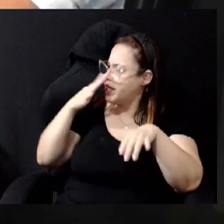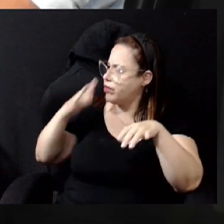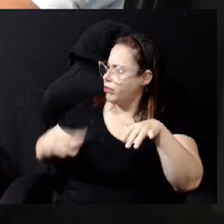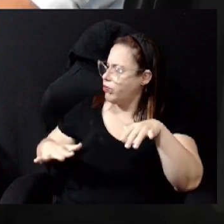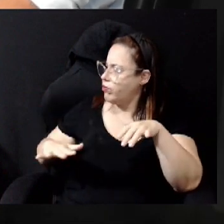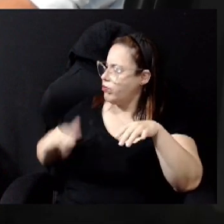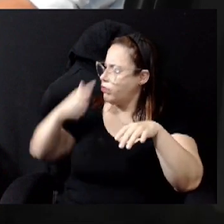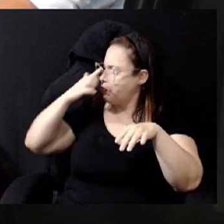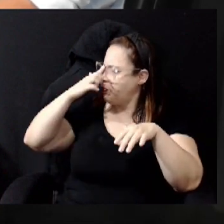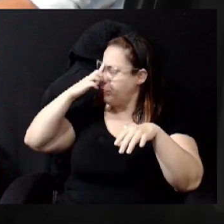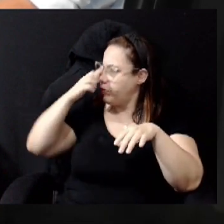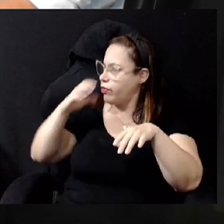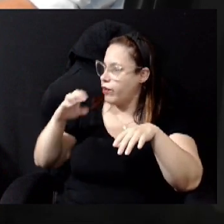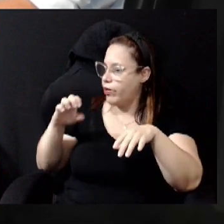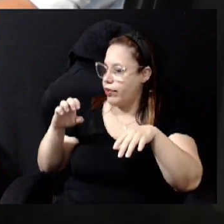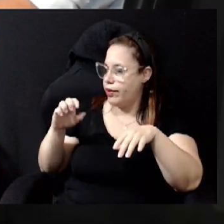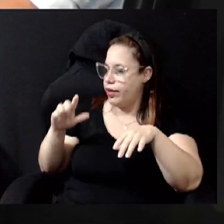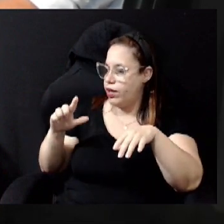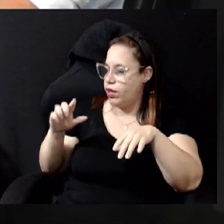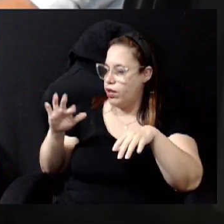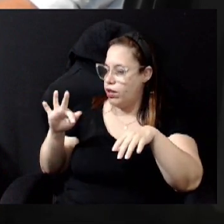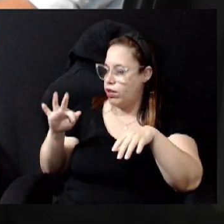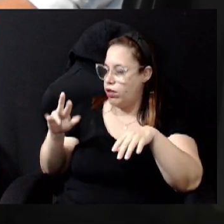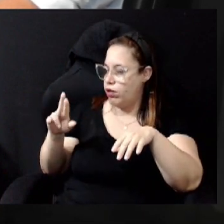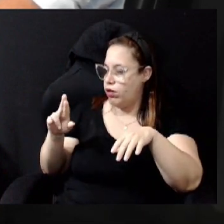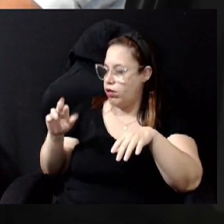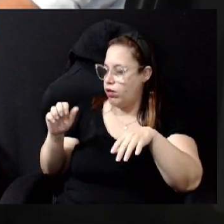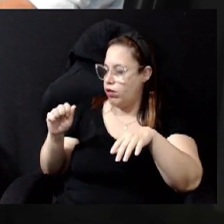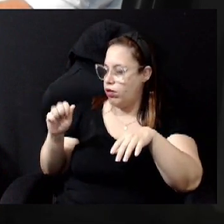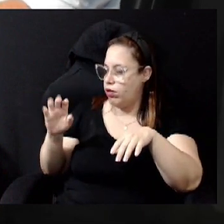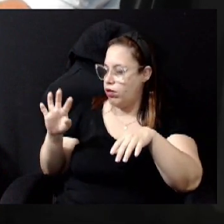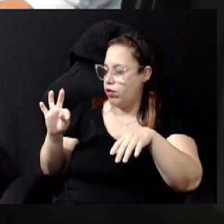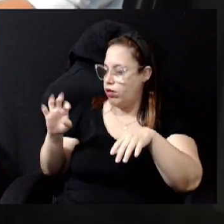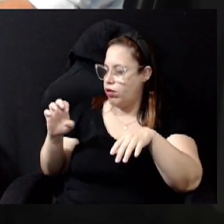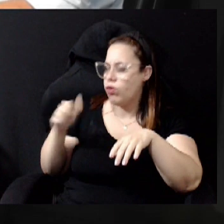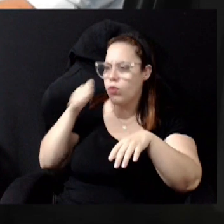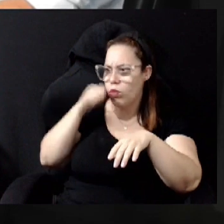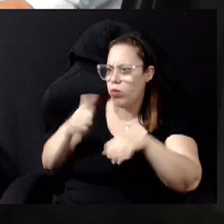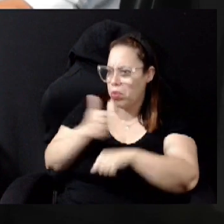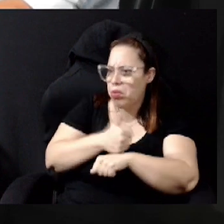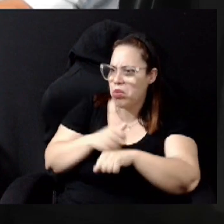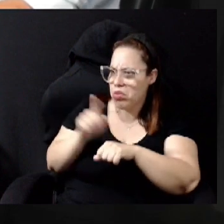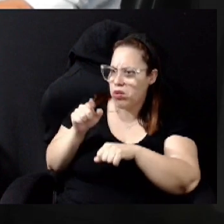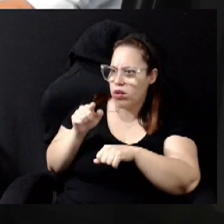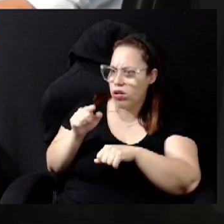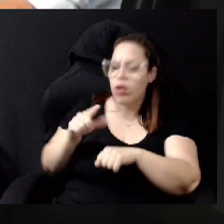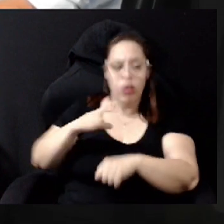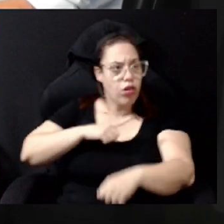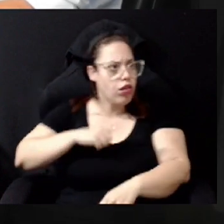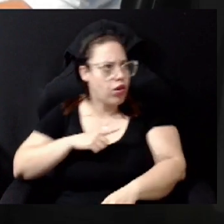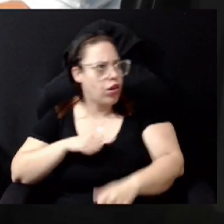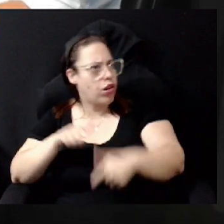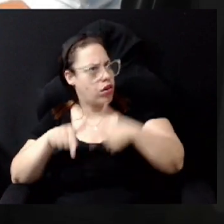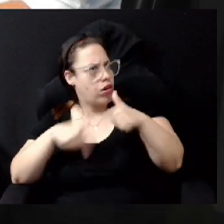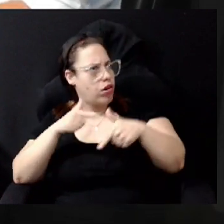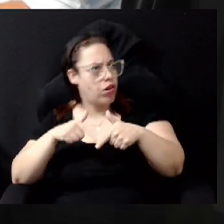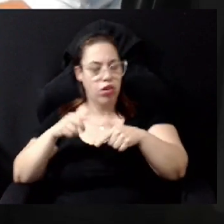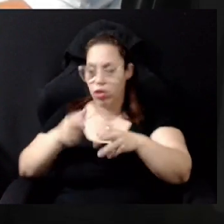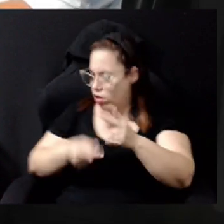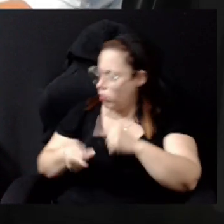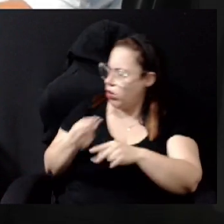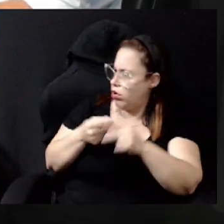Eufratem faz também uma formação com as mulheres, não tem? Mulheres, eles têm um trabalho maravilhoso. Trabalho e renda. Trabalho de